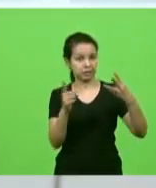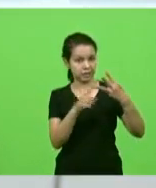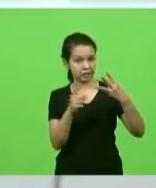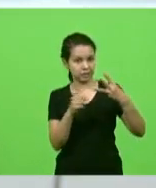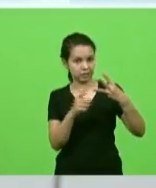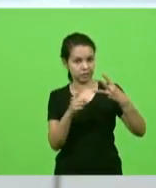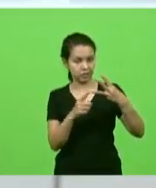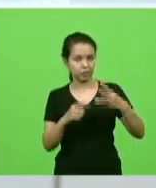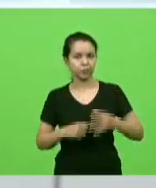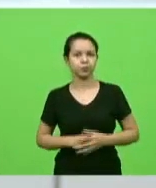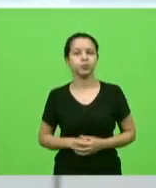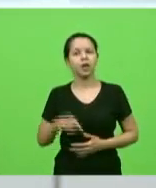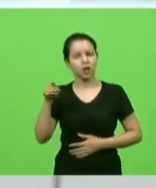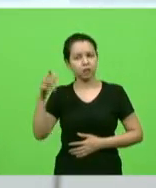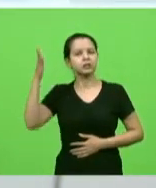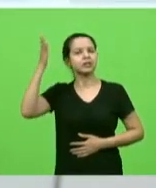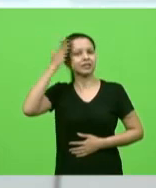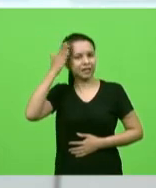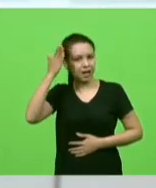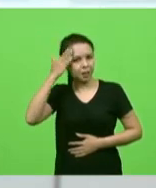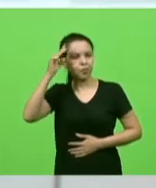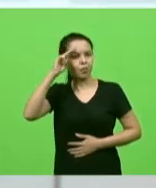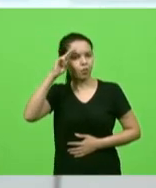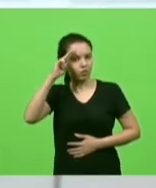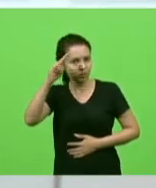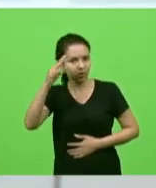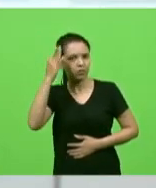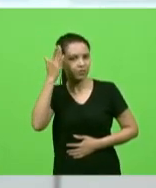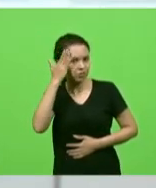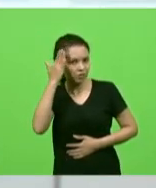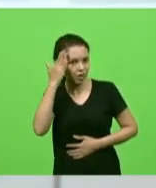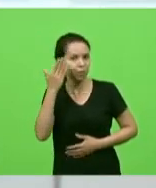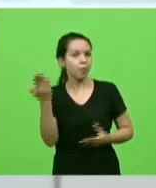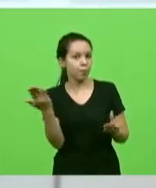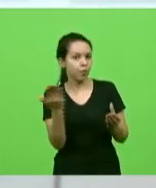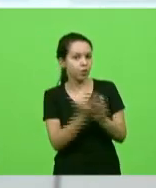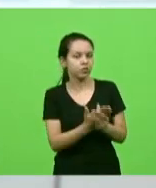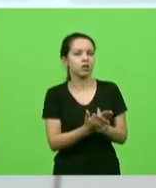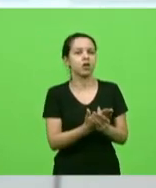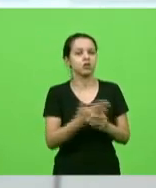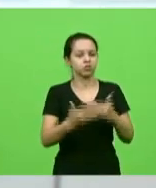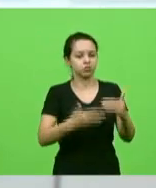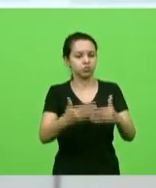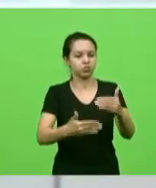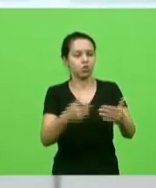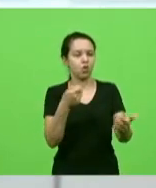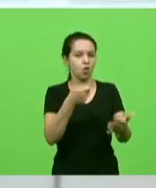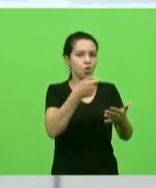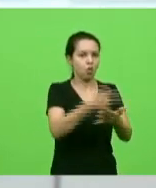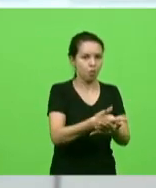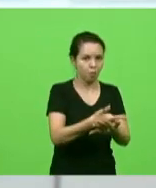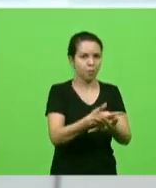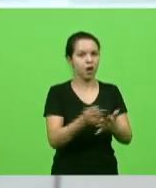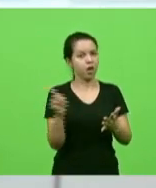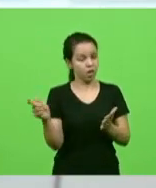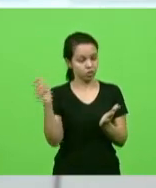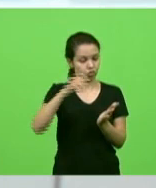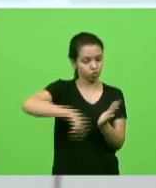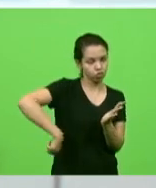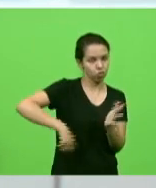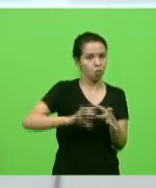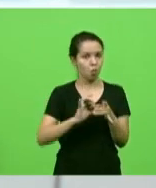a plena ciência do governador relativamente ao processo de aquisição visto que sobre a subscreveu o